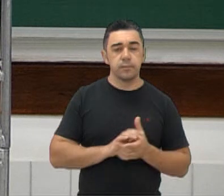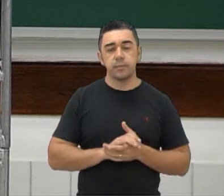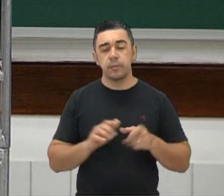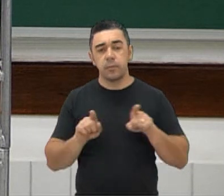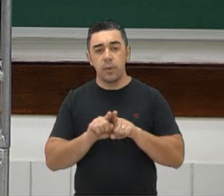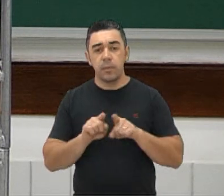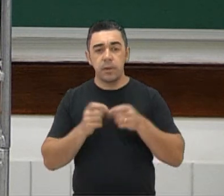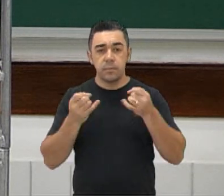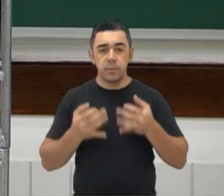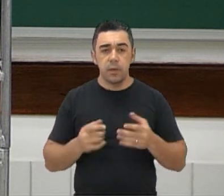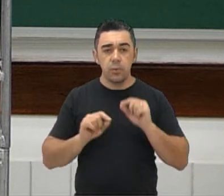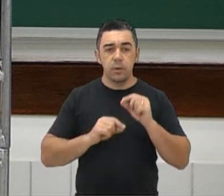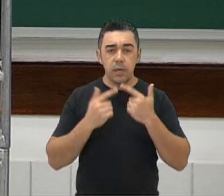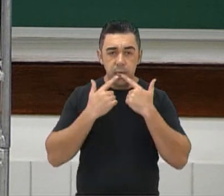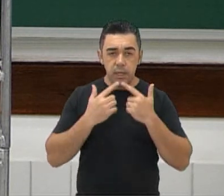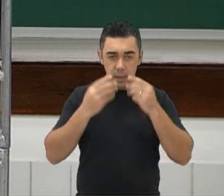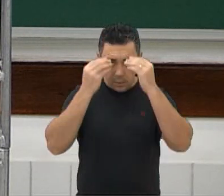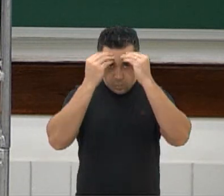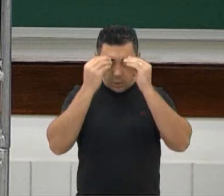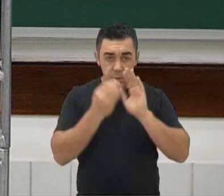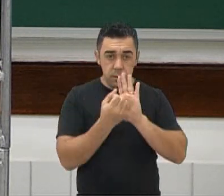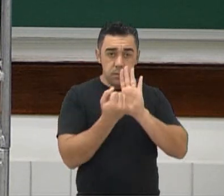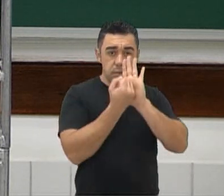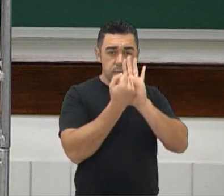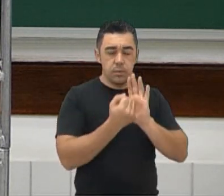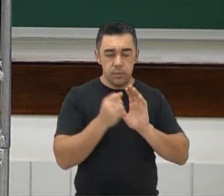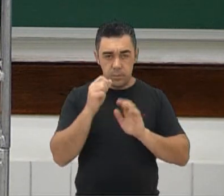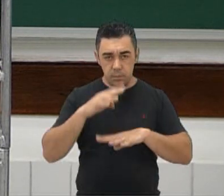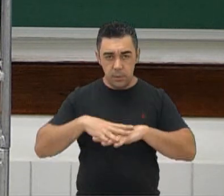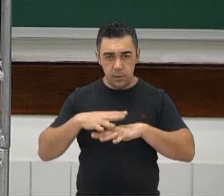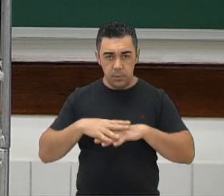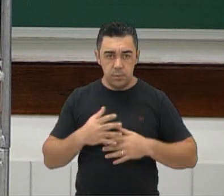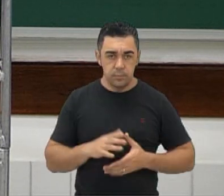a linguagem simbólica de matemática.